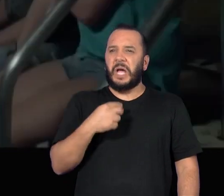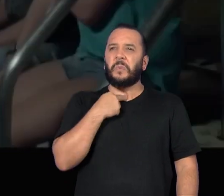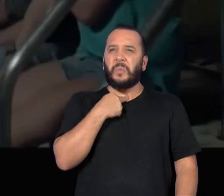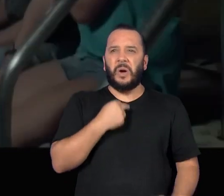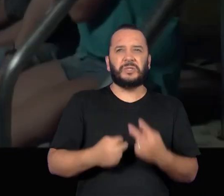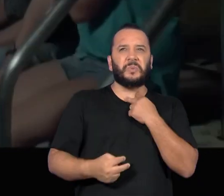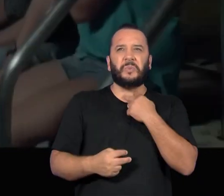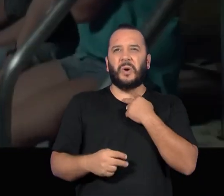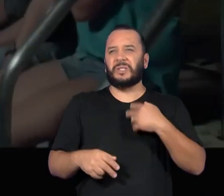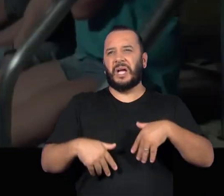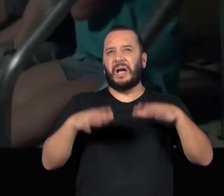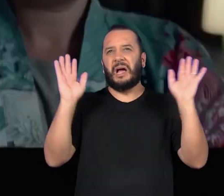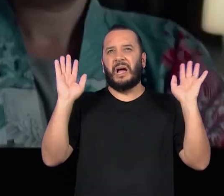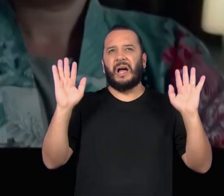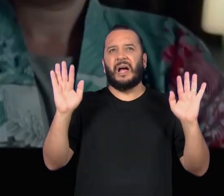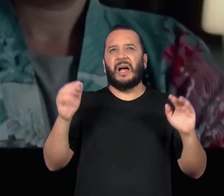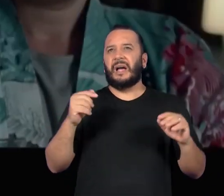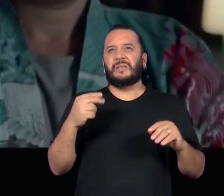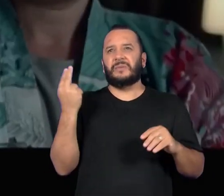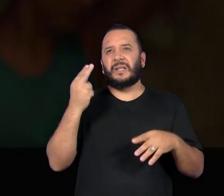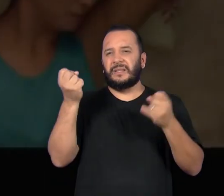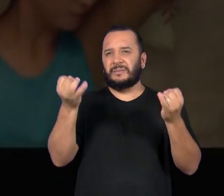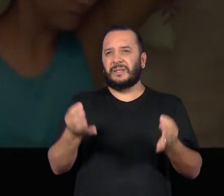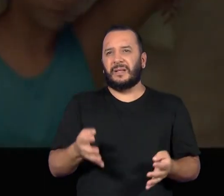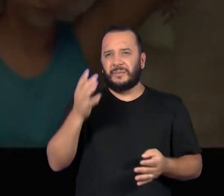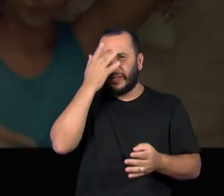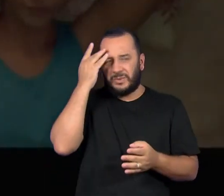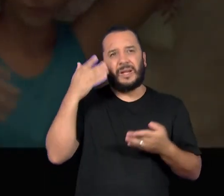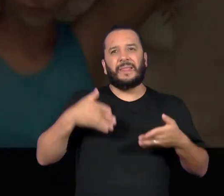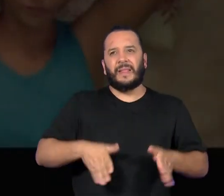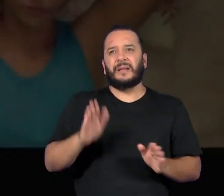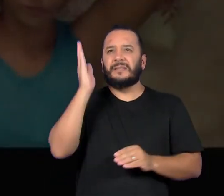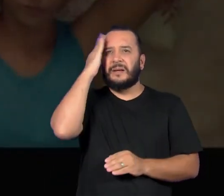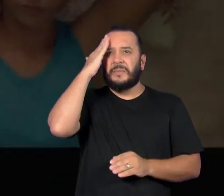pode aquilo. Isso aí ninguém precisa explicar, não. A pessoa já nasce sabendo